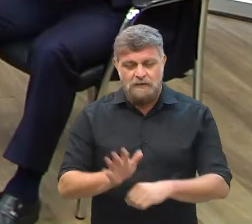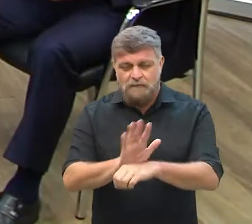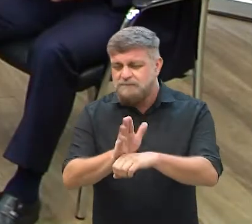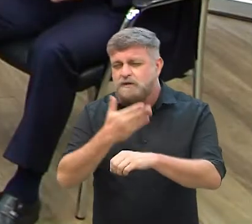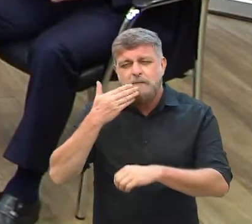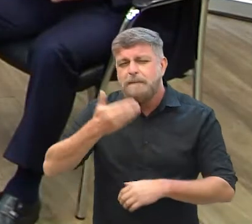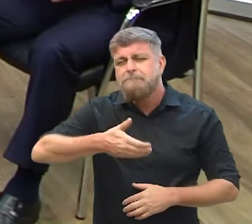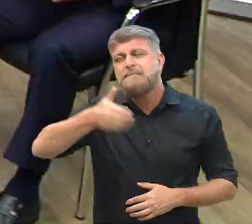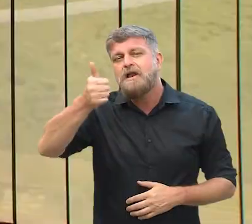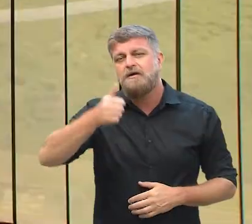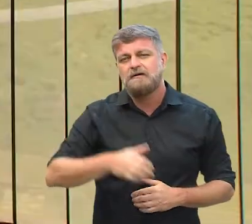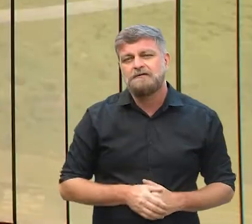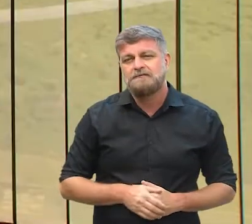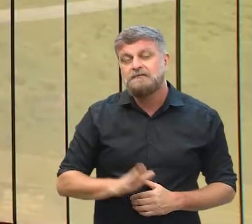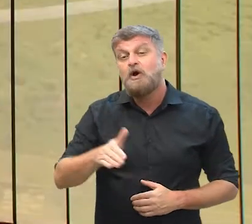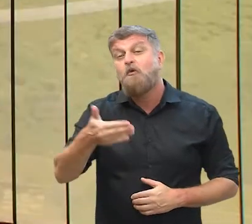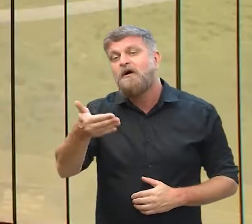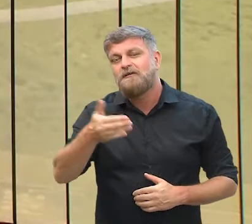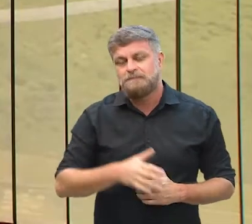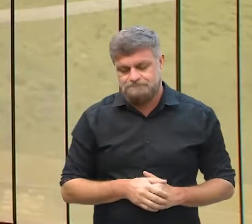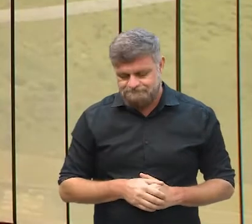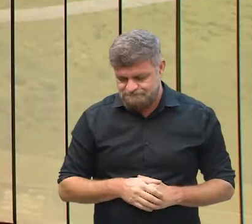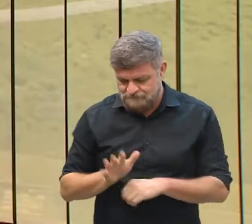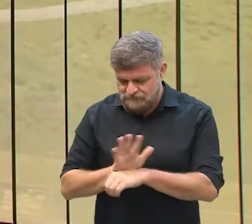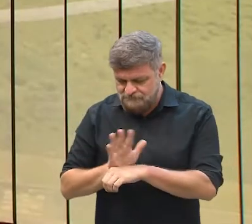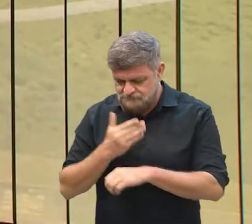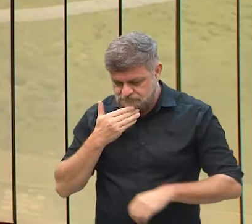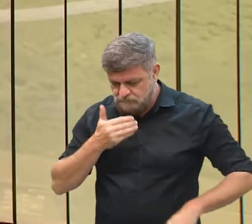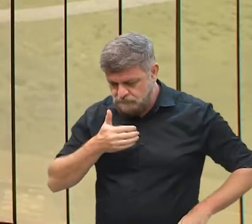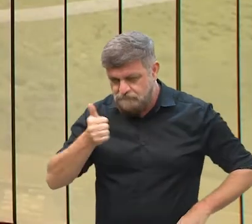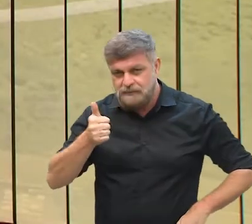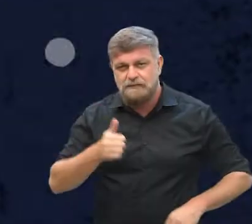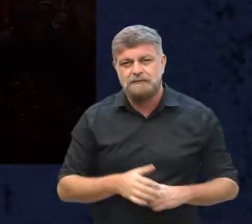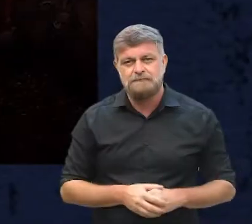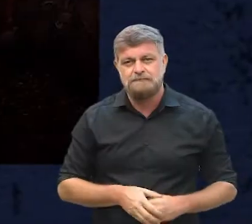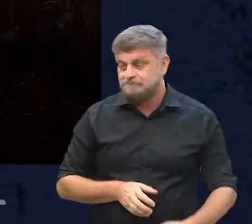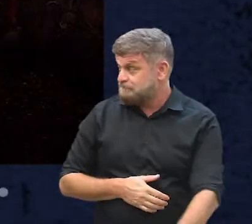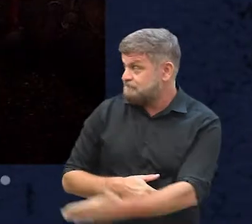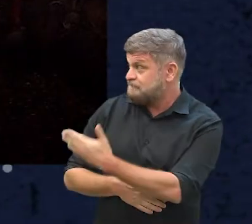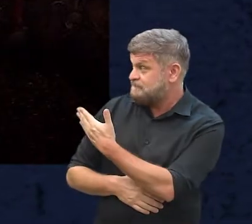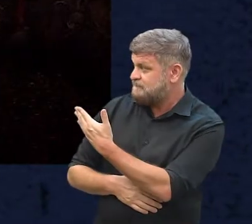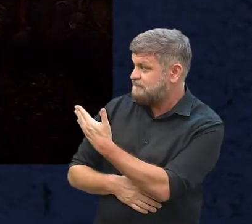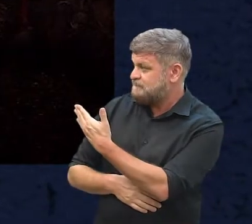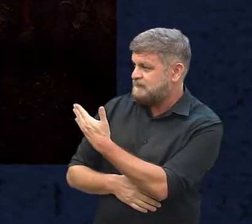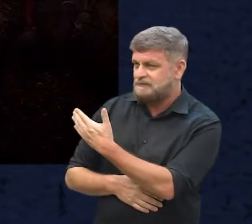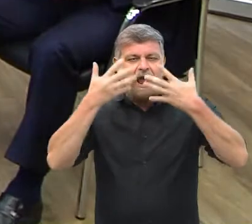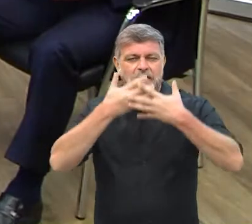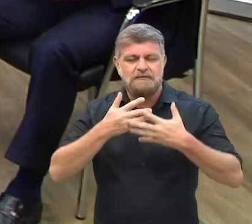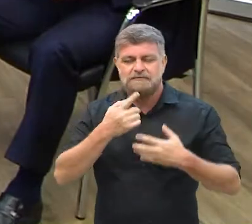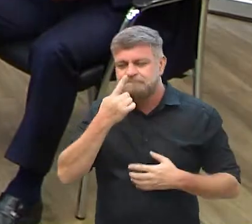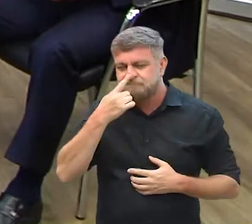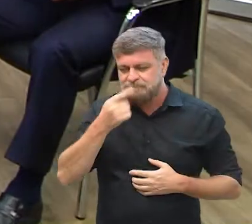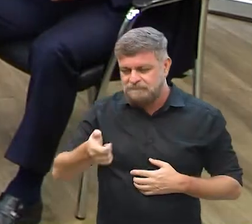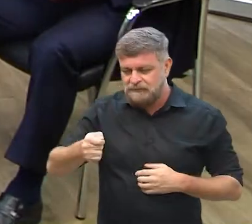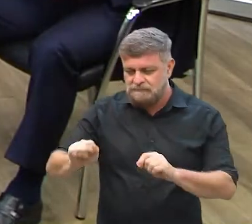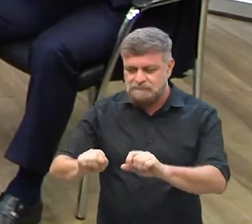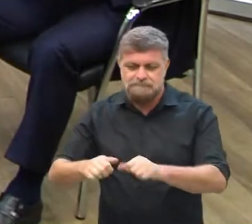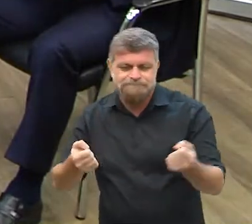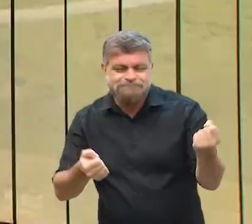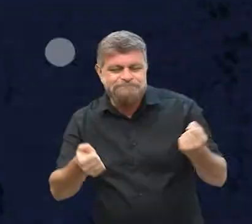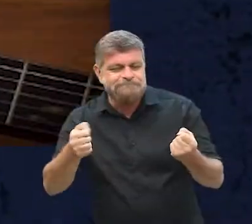na cidade, por incrível que pareça, foi na Torre do Castelo. Torre do Castelo. Eu fui conhecer a Torre do Castelo, que falavam muito, né?